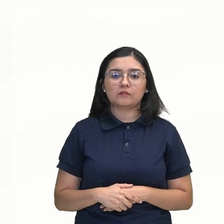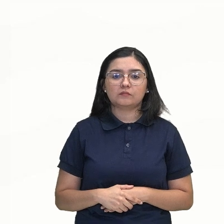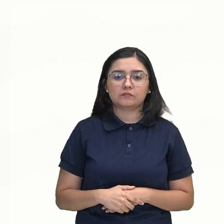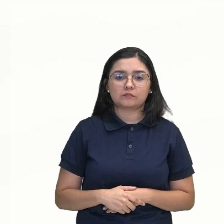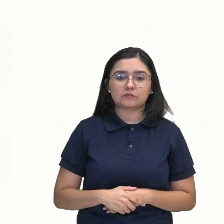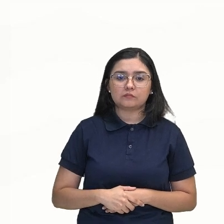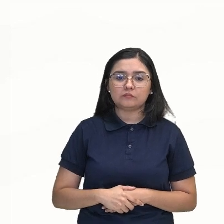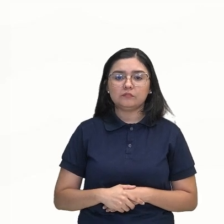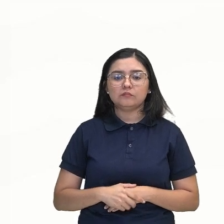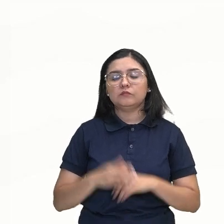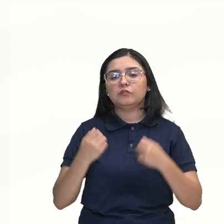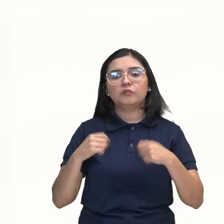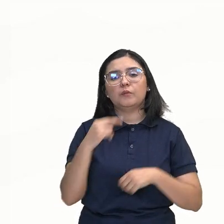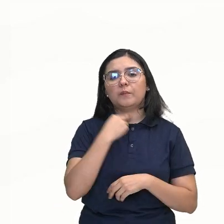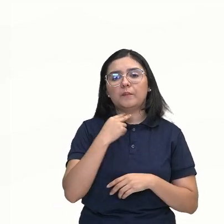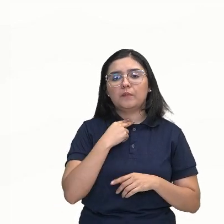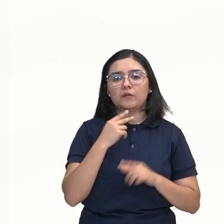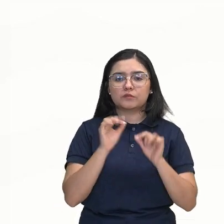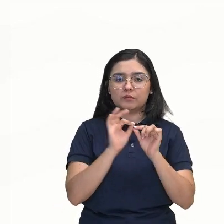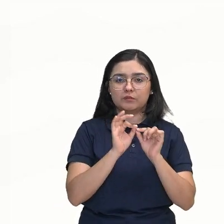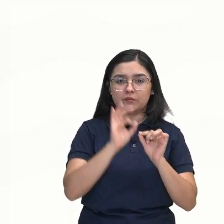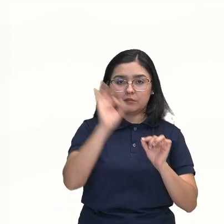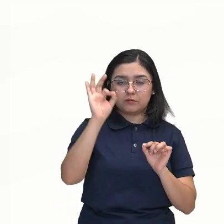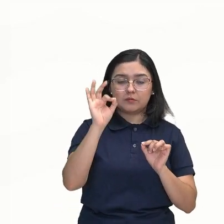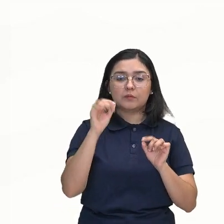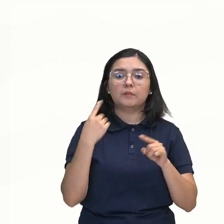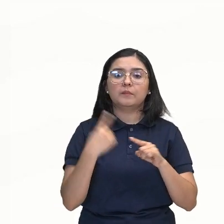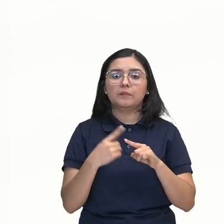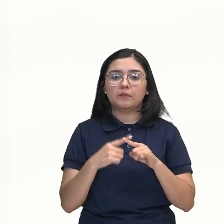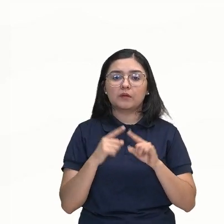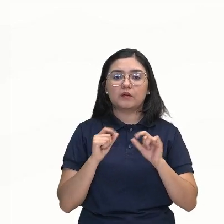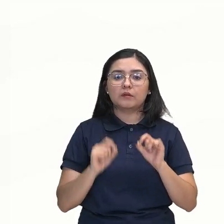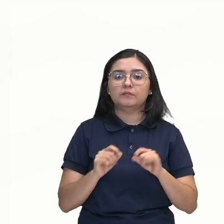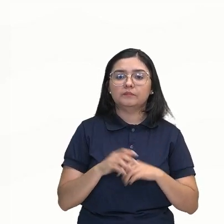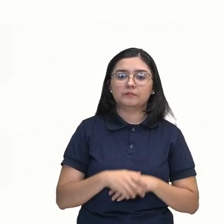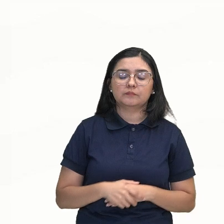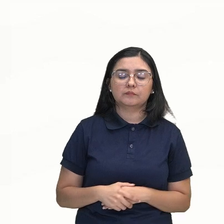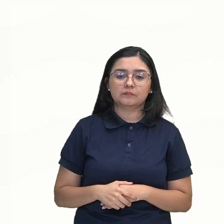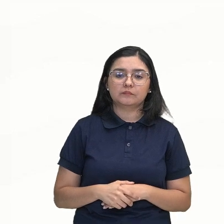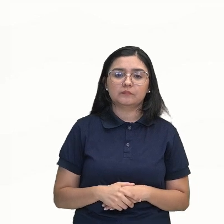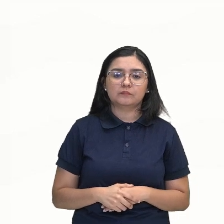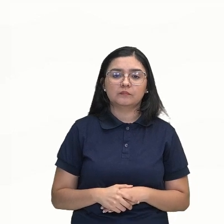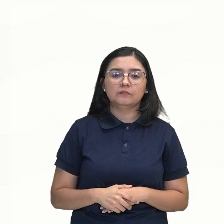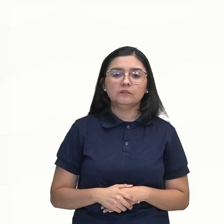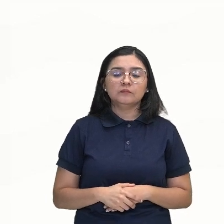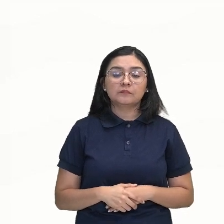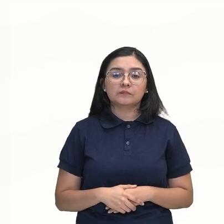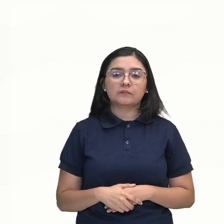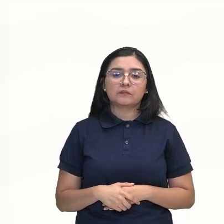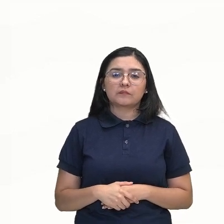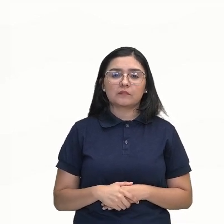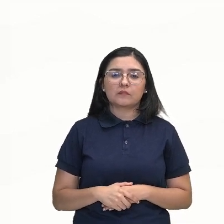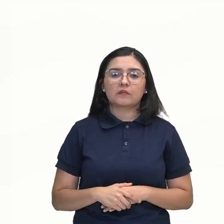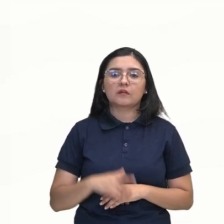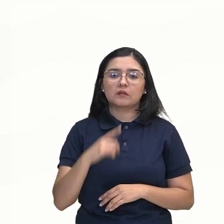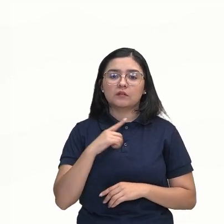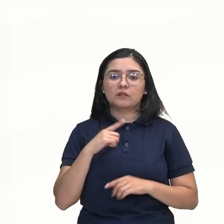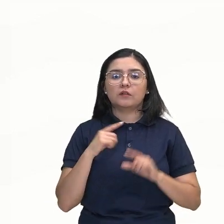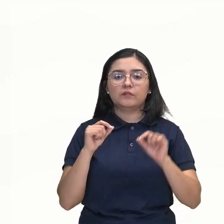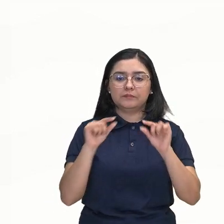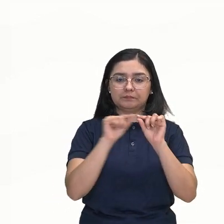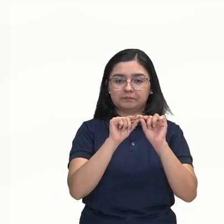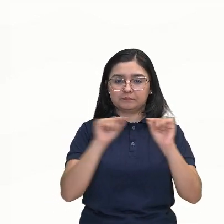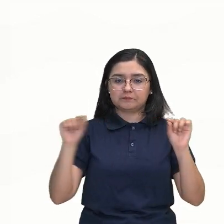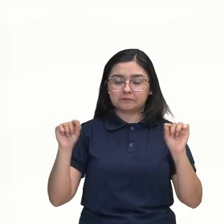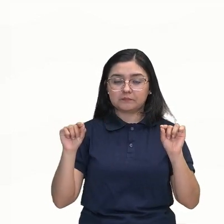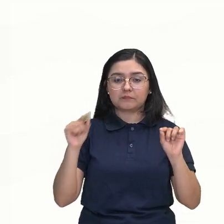poder traçar uma diagonal para cá, porque eu só estou seguindo o lado do meu pentágono. Então, a diagonal eu vou cortar para cá,